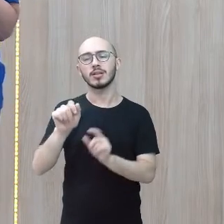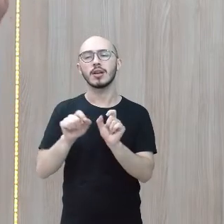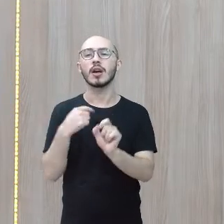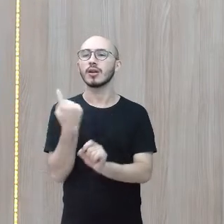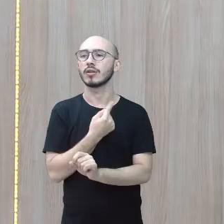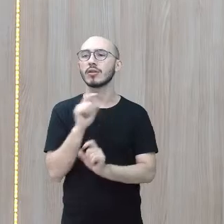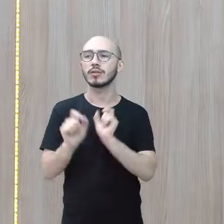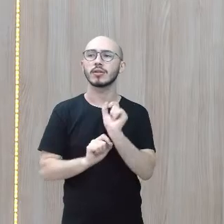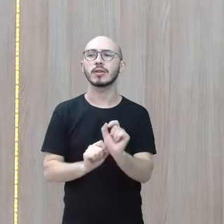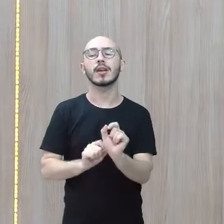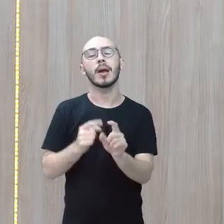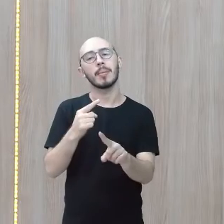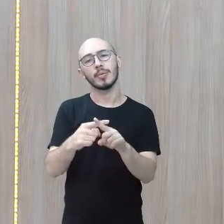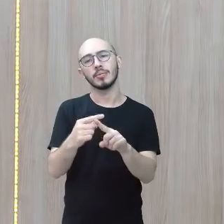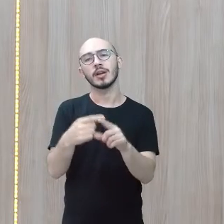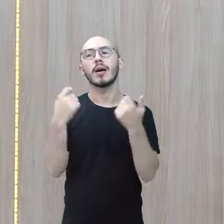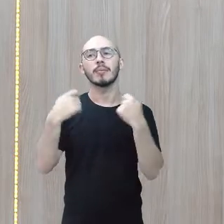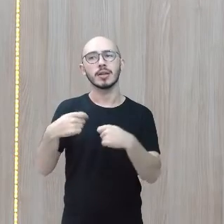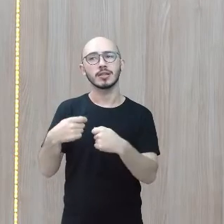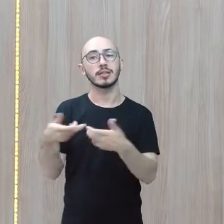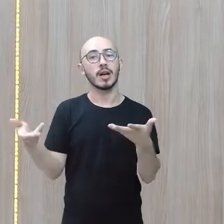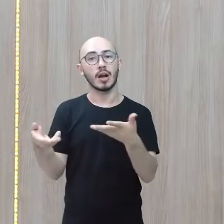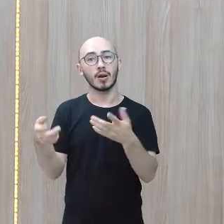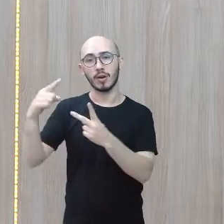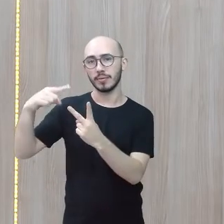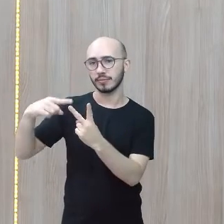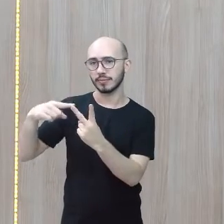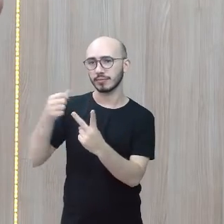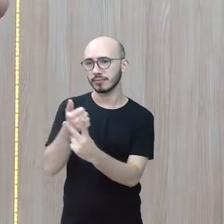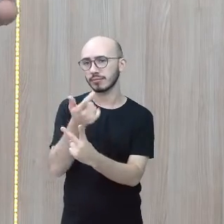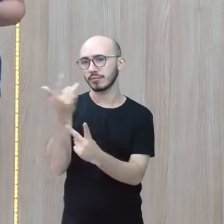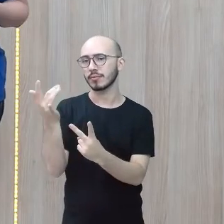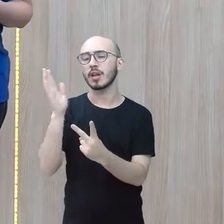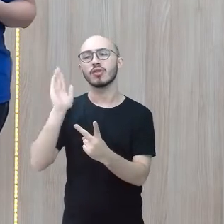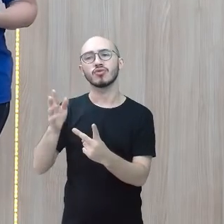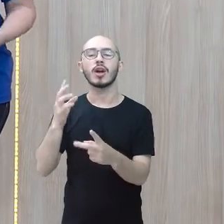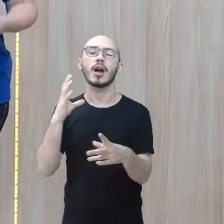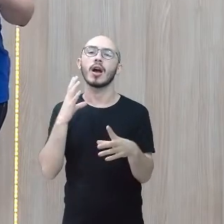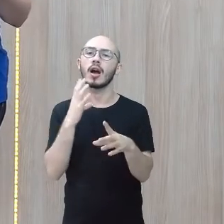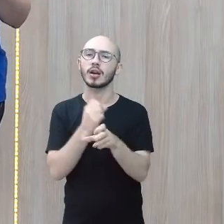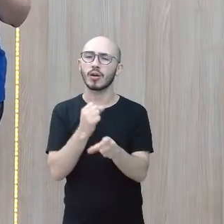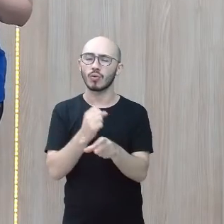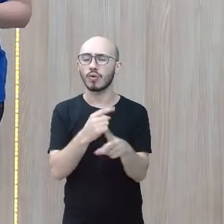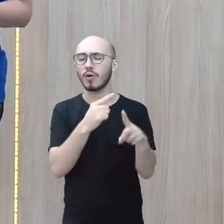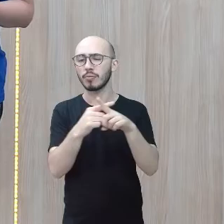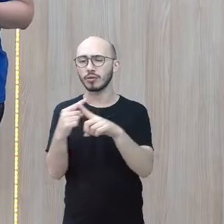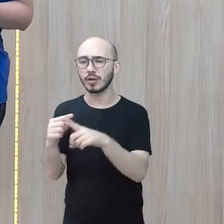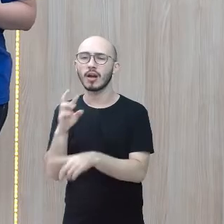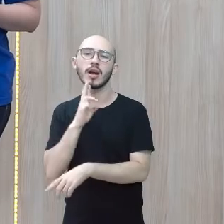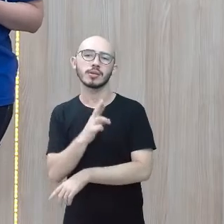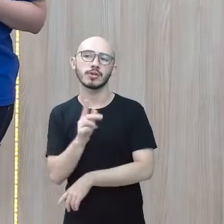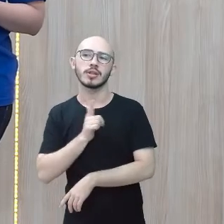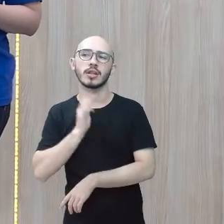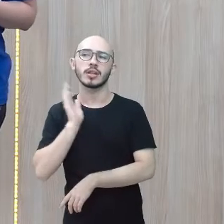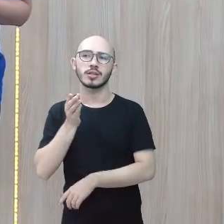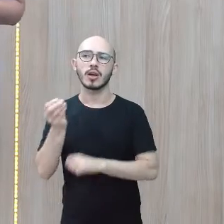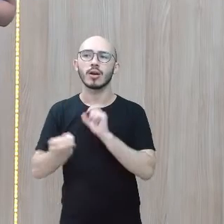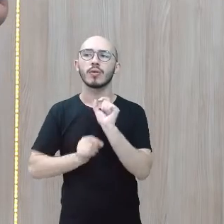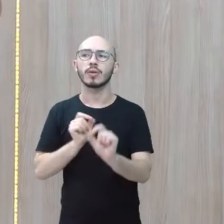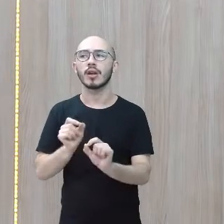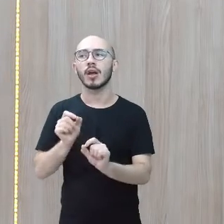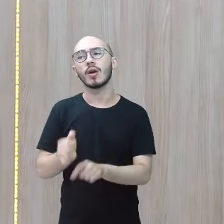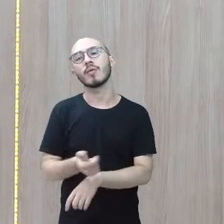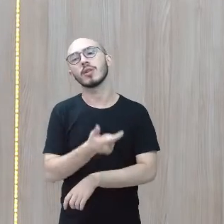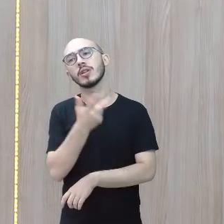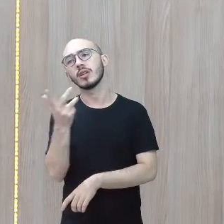ainda ia fazer a multiplicação. Agora, a multiplicação já aconteceu, a gente obteve o resultado e a quantidade